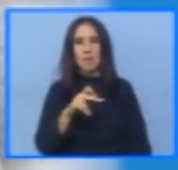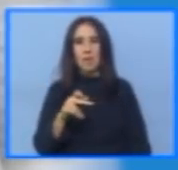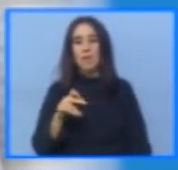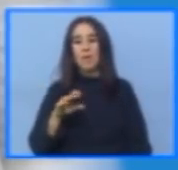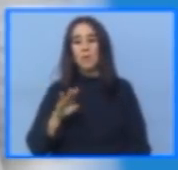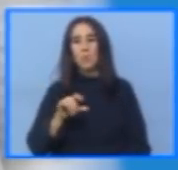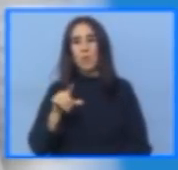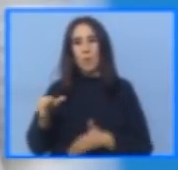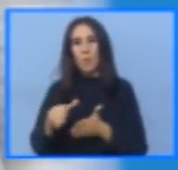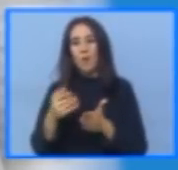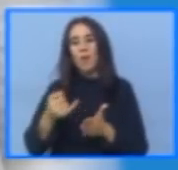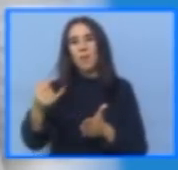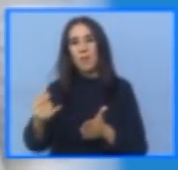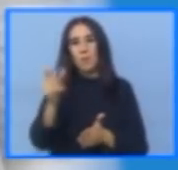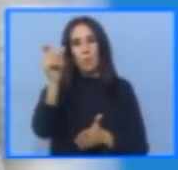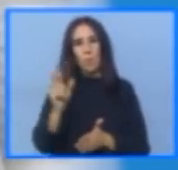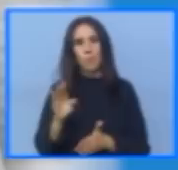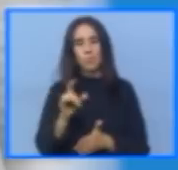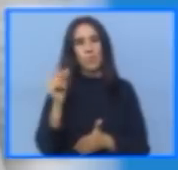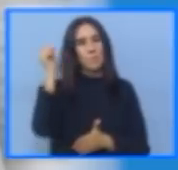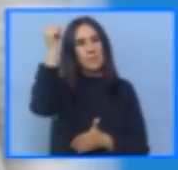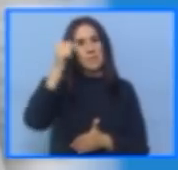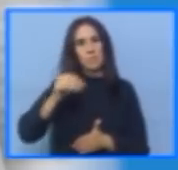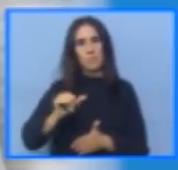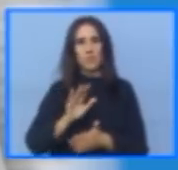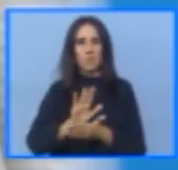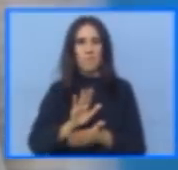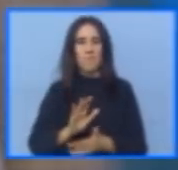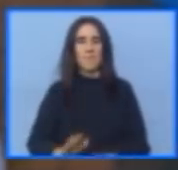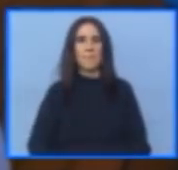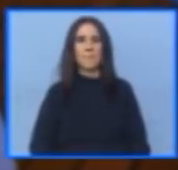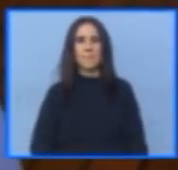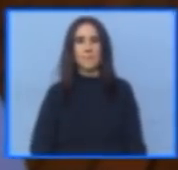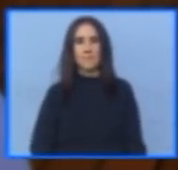Jordão, onde João estava a batizar.